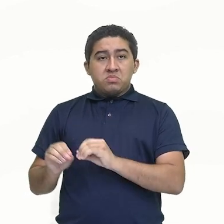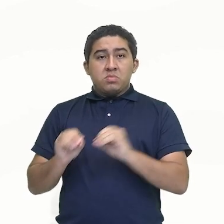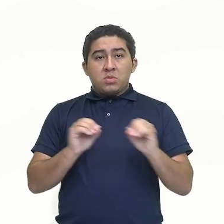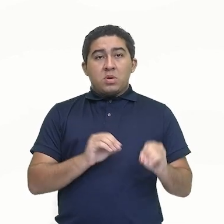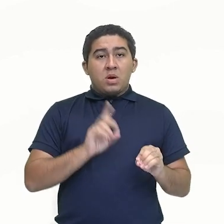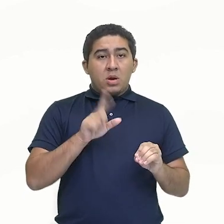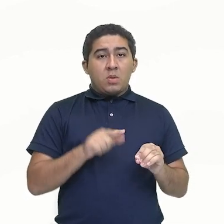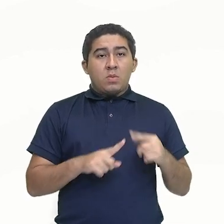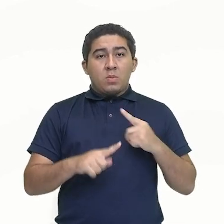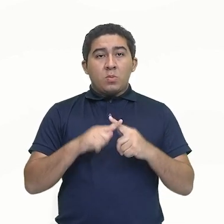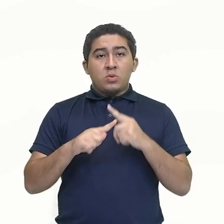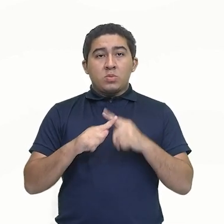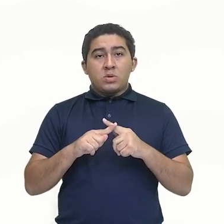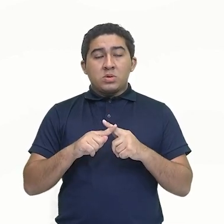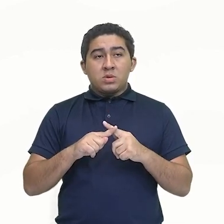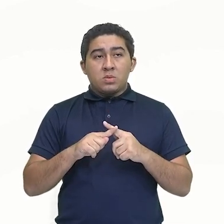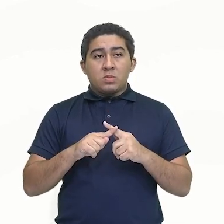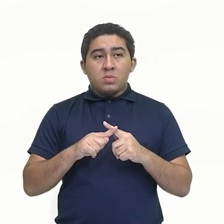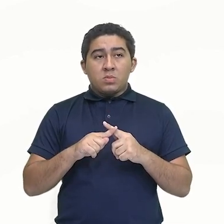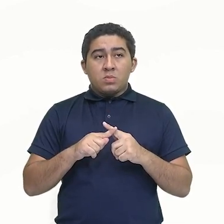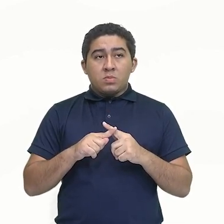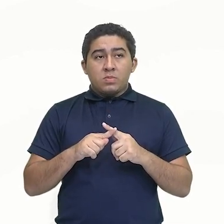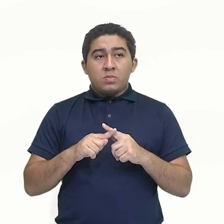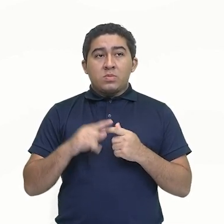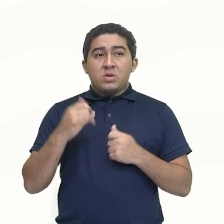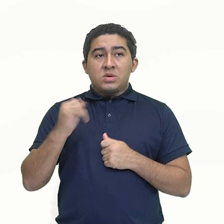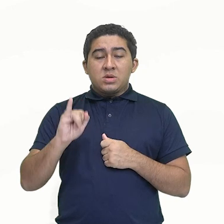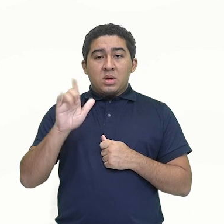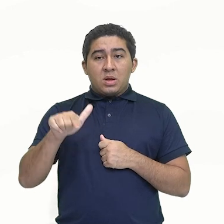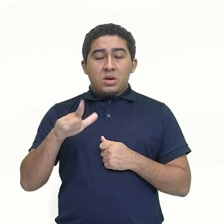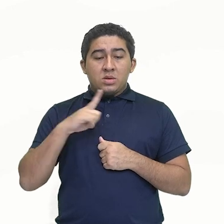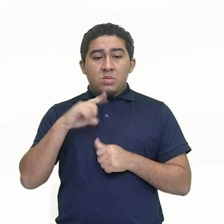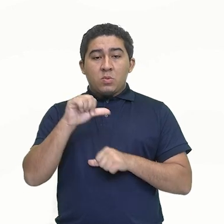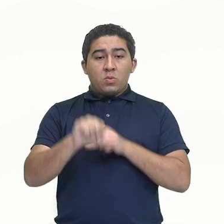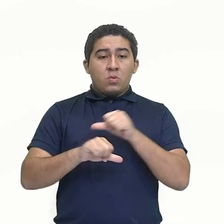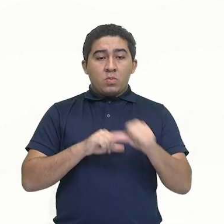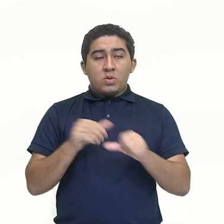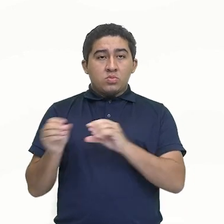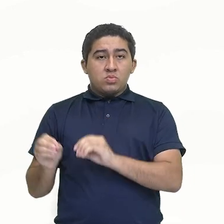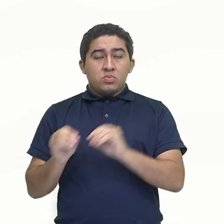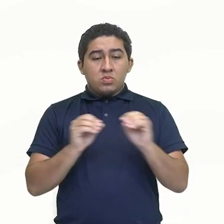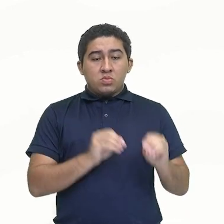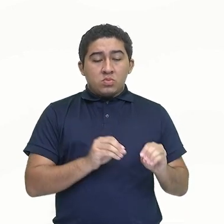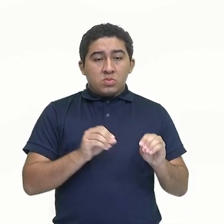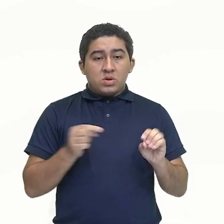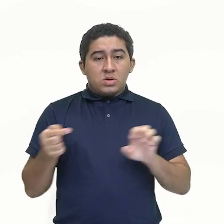multiplicação por 10. Se ela se desloca, se a minha vírgula se desloca para a